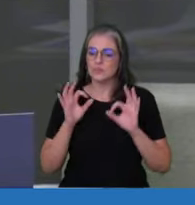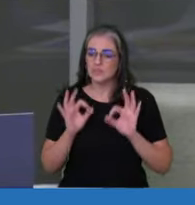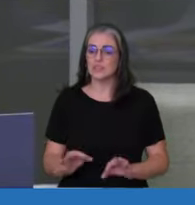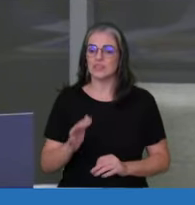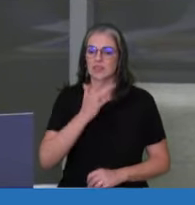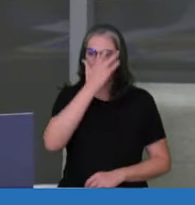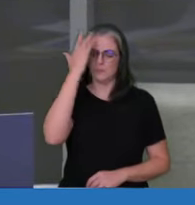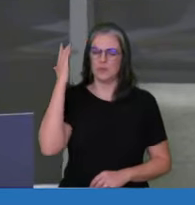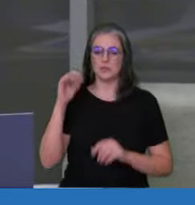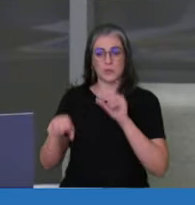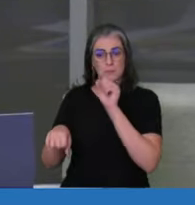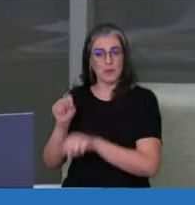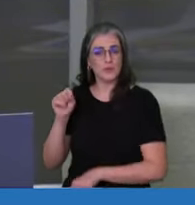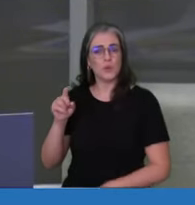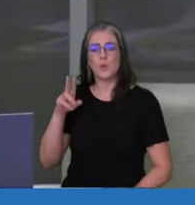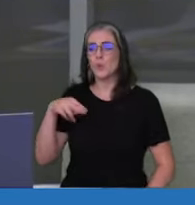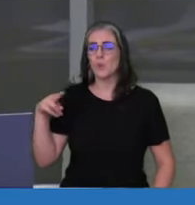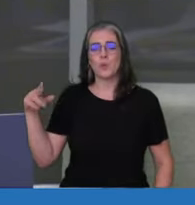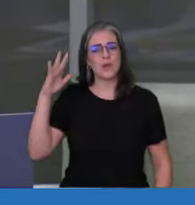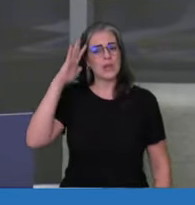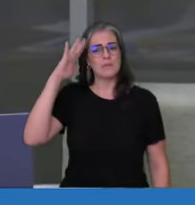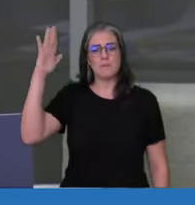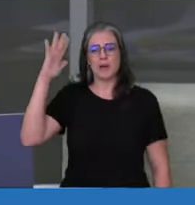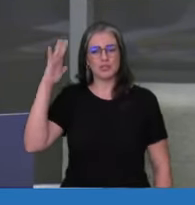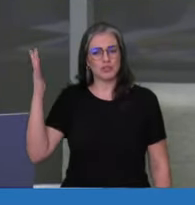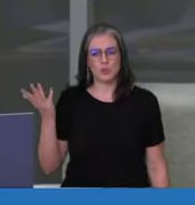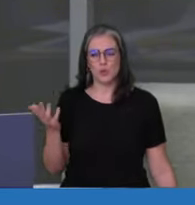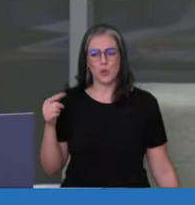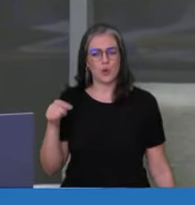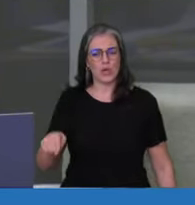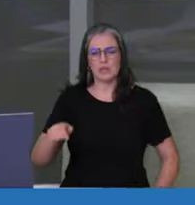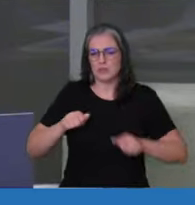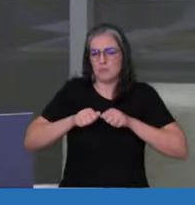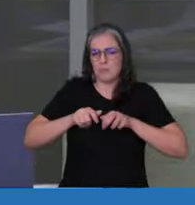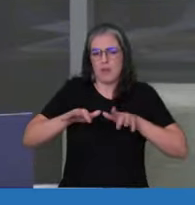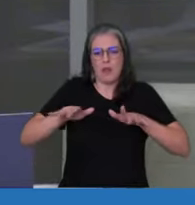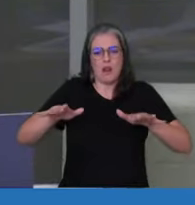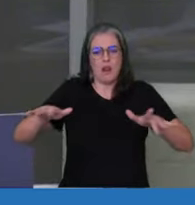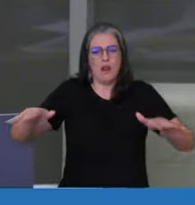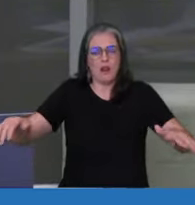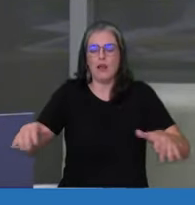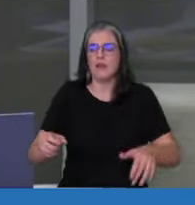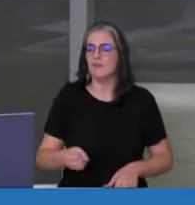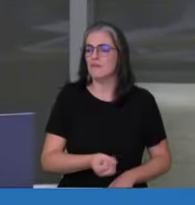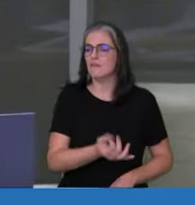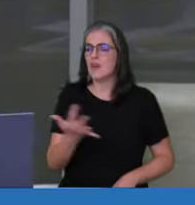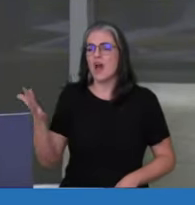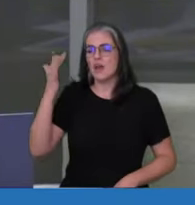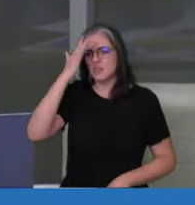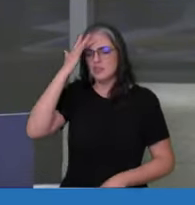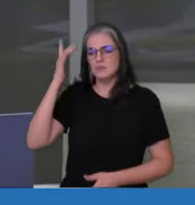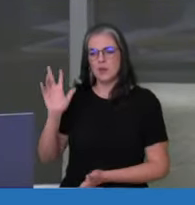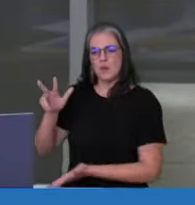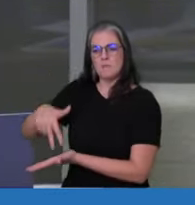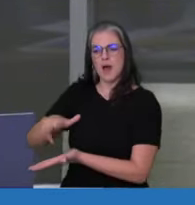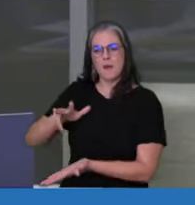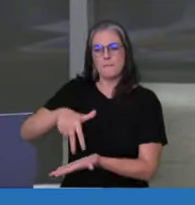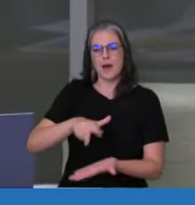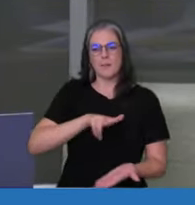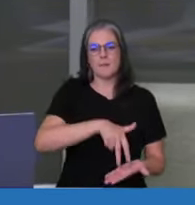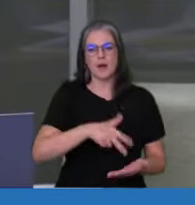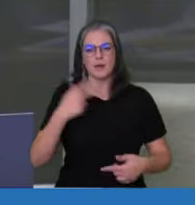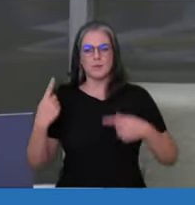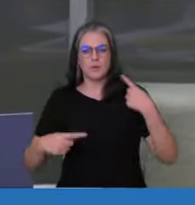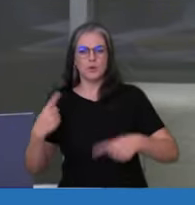não imaginavam a repercussão que isso teria, não imaginavam que tantas outras Marielles se levantariam e ocupariam a política, tanta gente